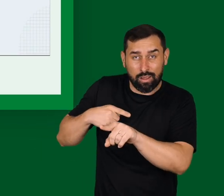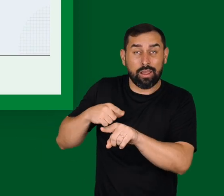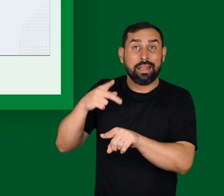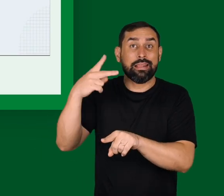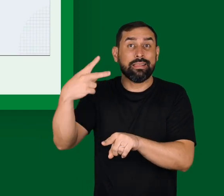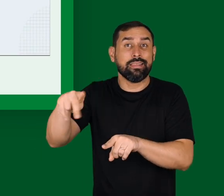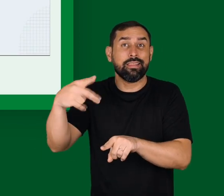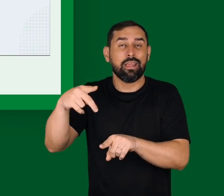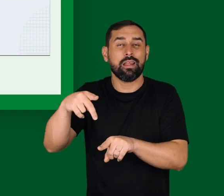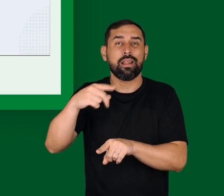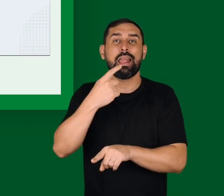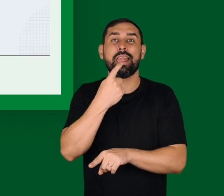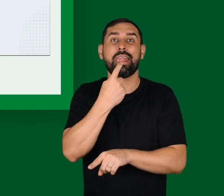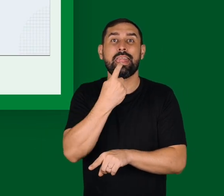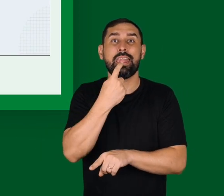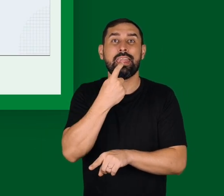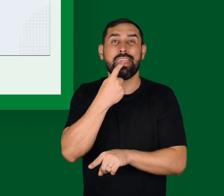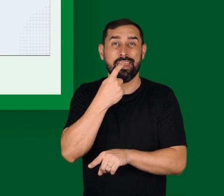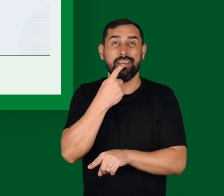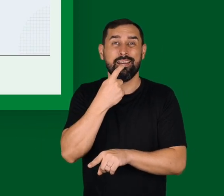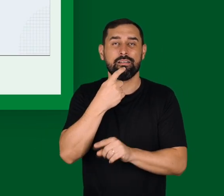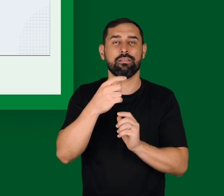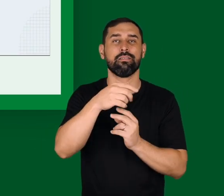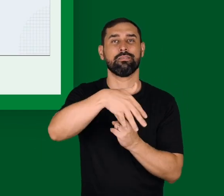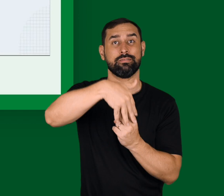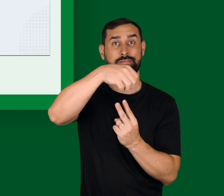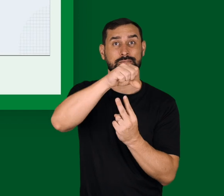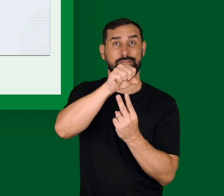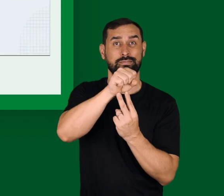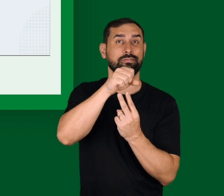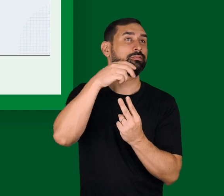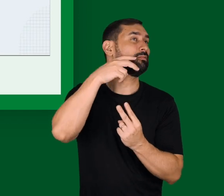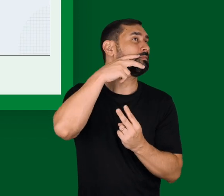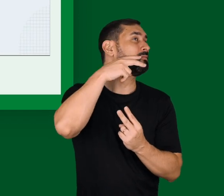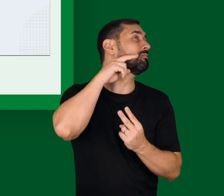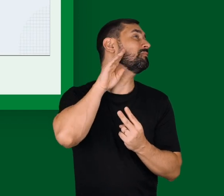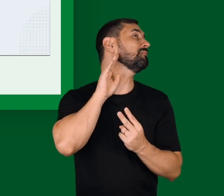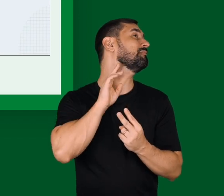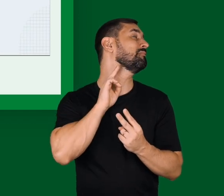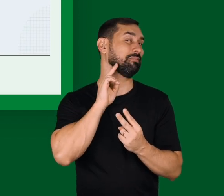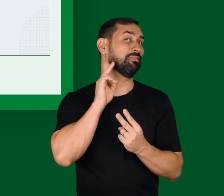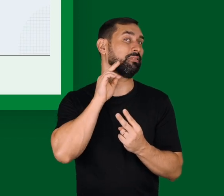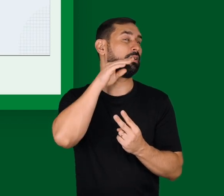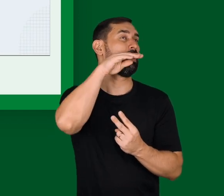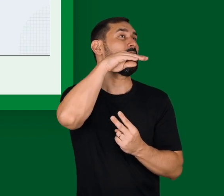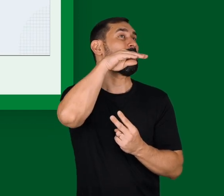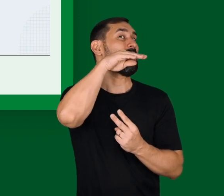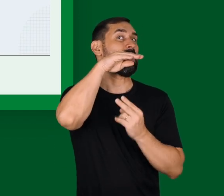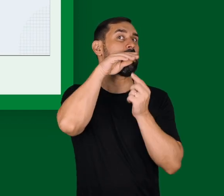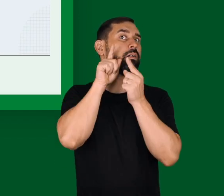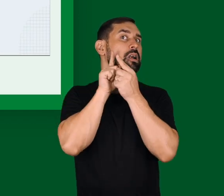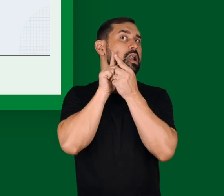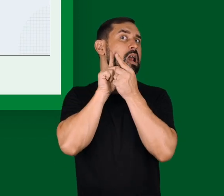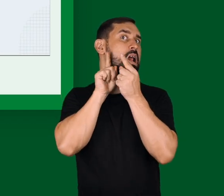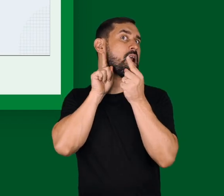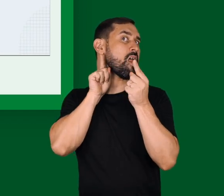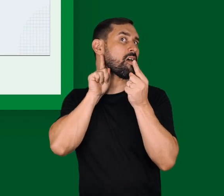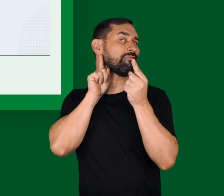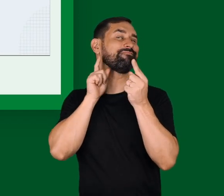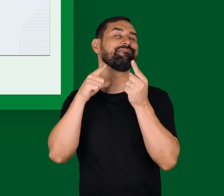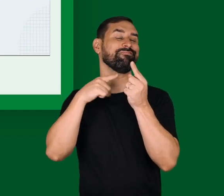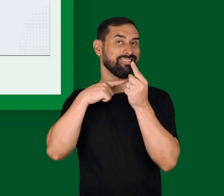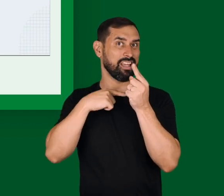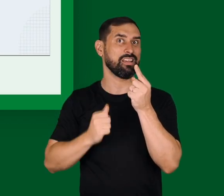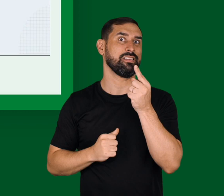frequente na nossa população, a língua pode ser, ocupa uma parte grande da cavidade